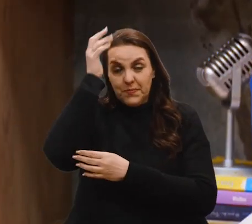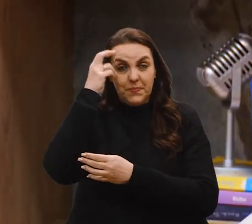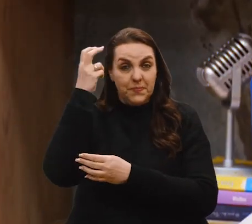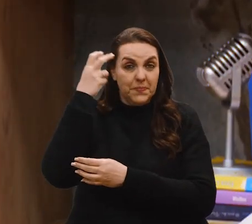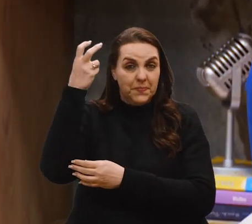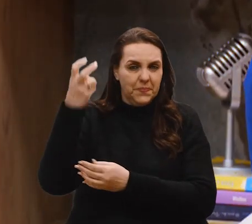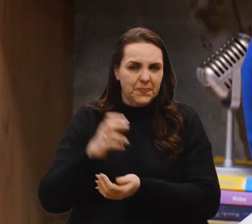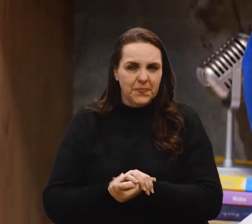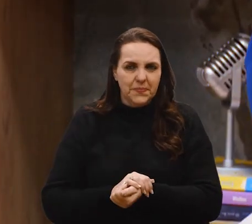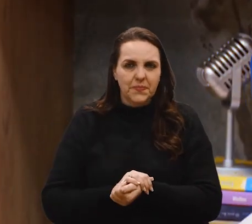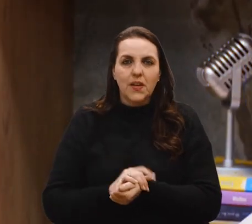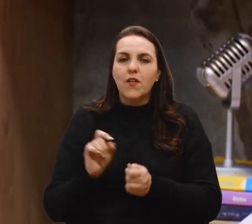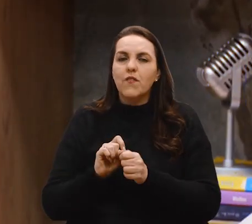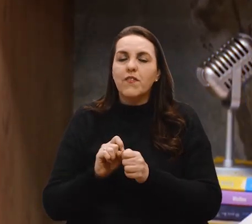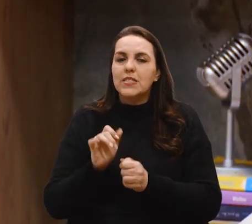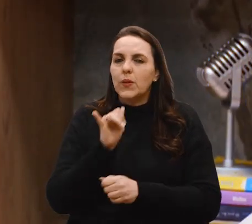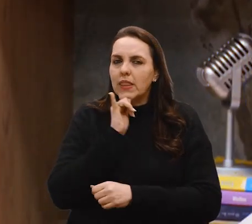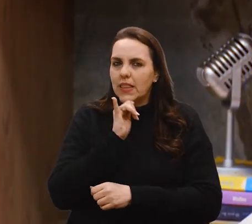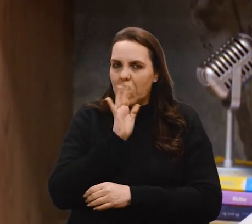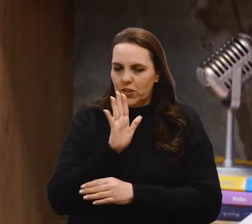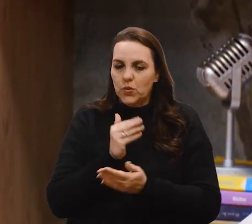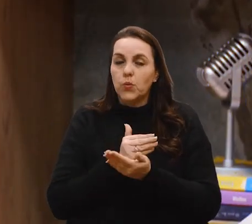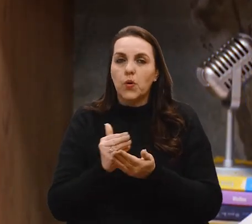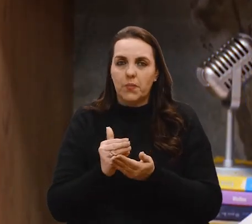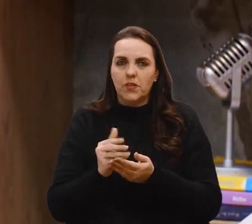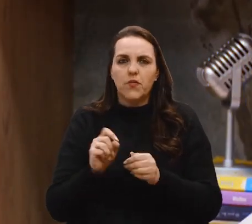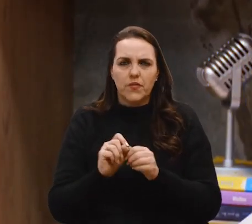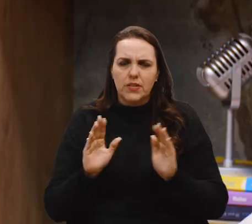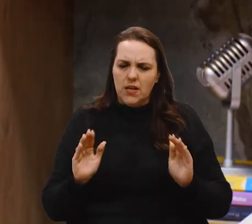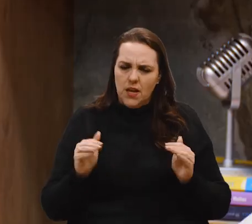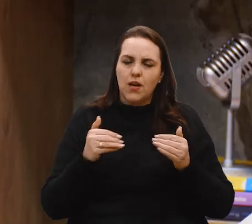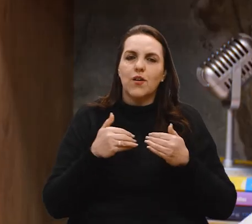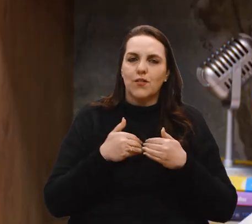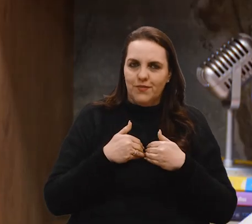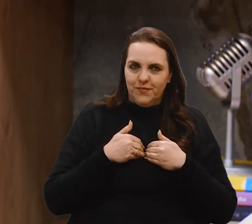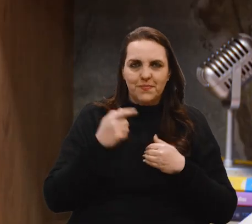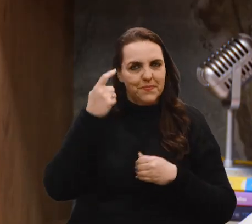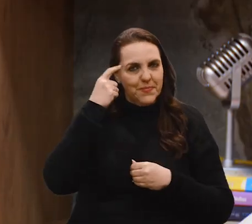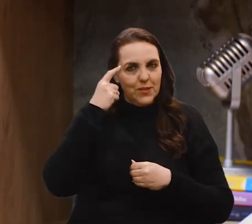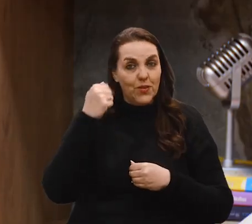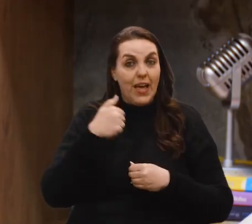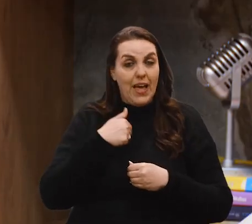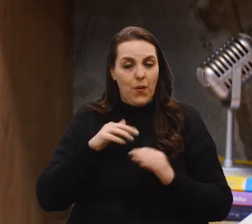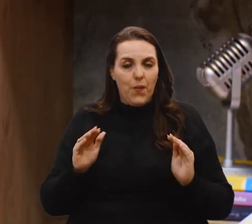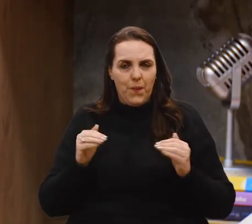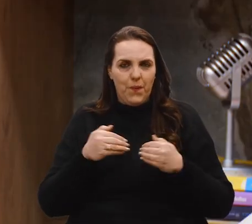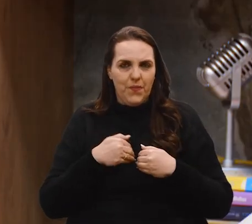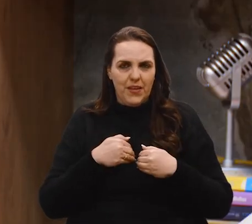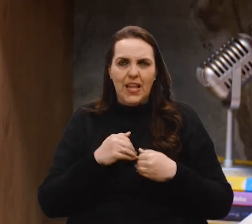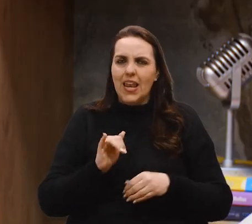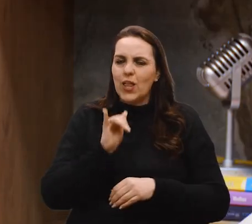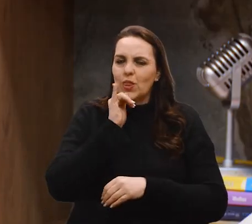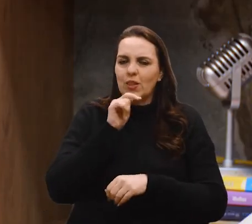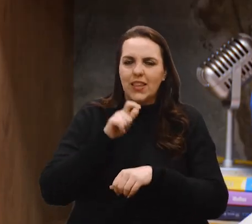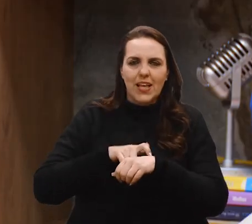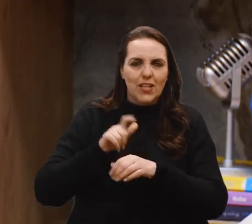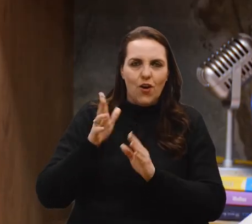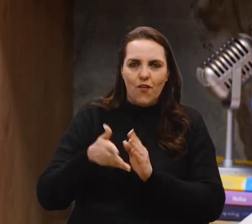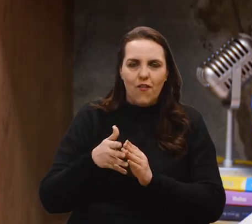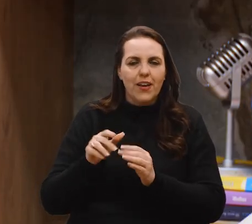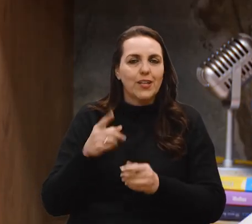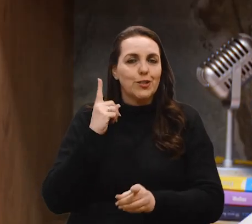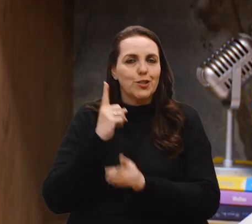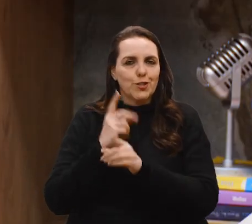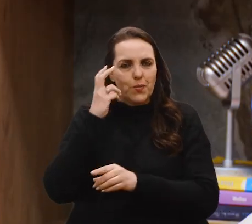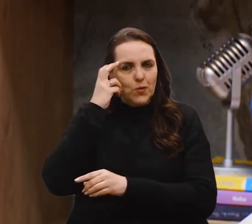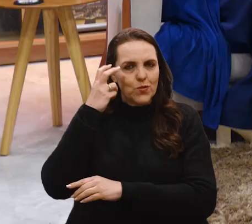teste daí. E inicialmente eu fui fazer o teste para autismo. Nem era para superdotação. E no teste descobri que eu era superdotada e que eu não tinha autismo.